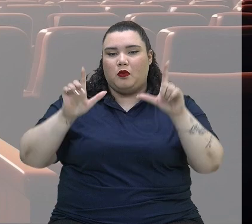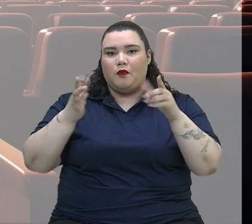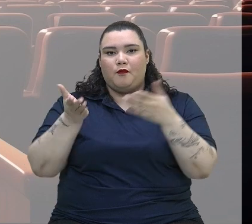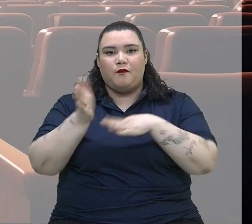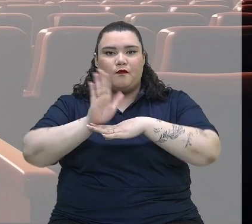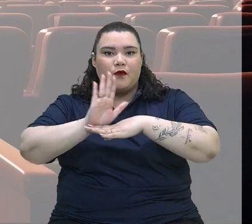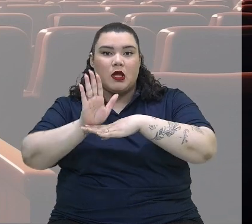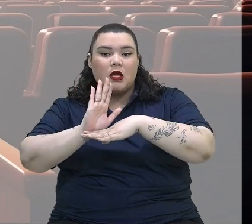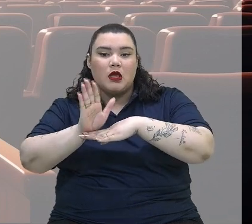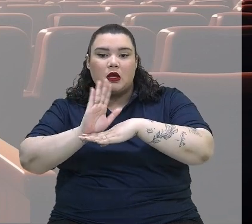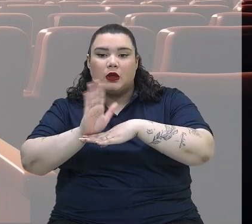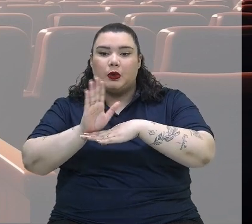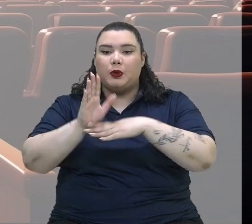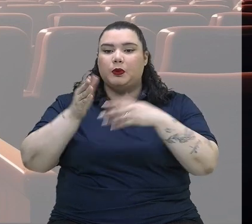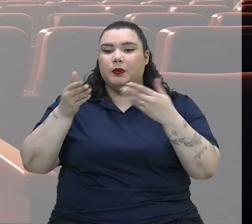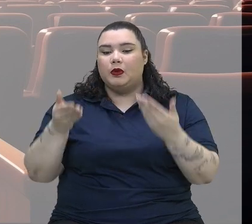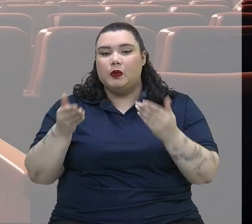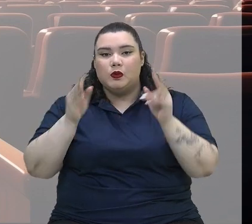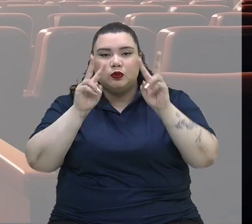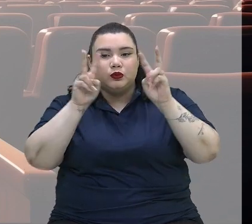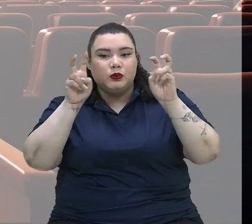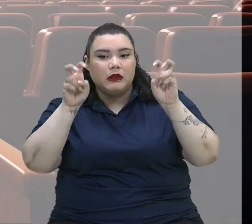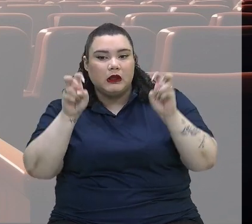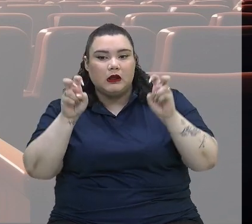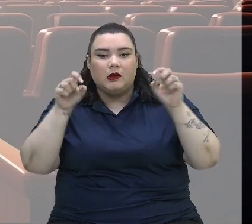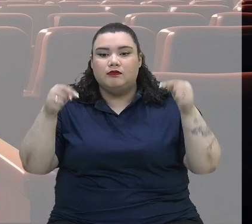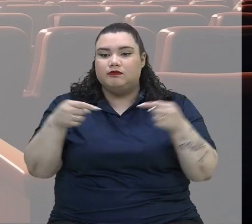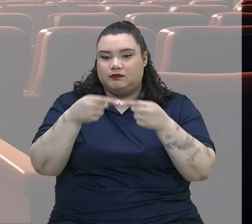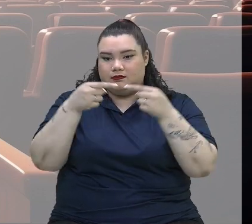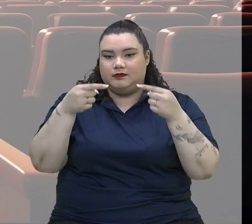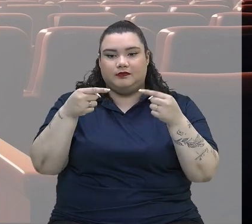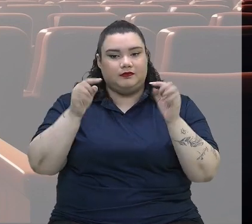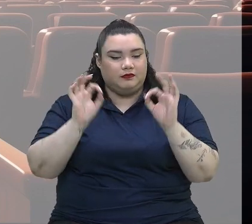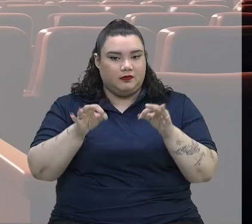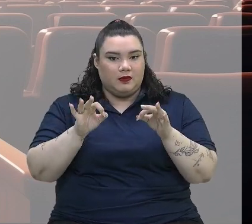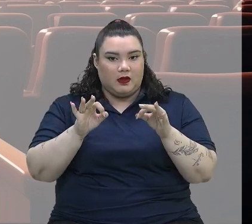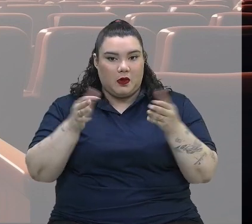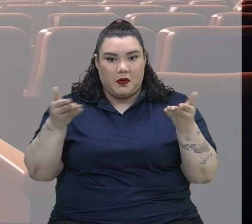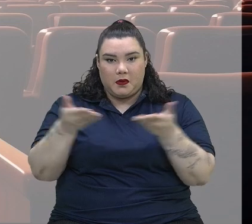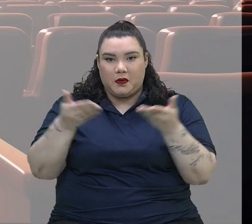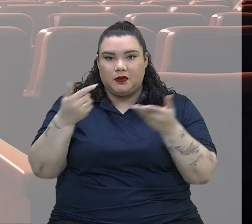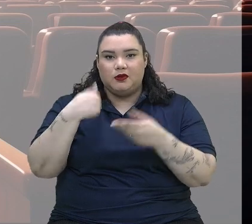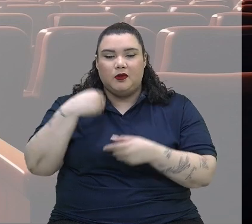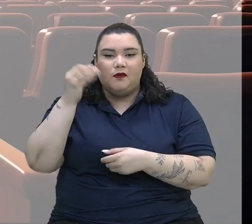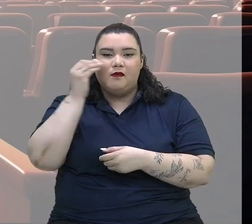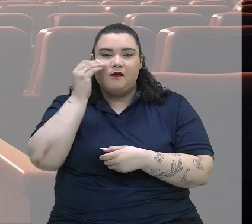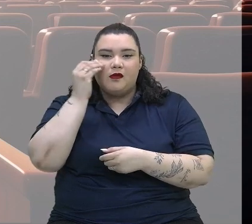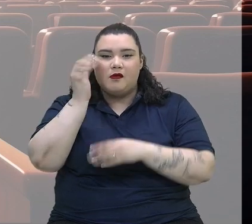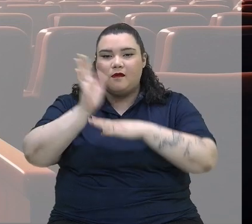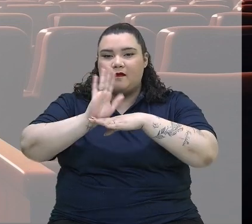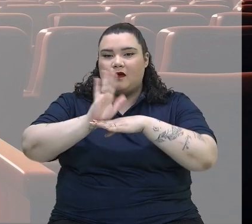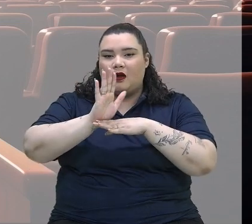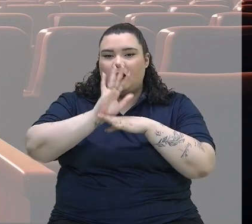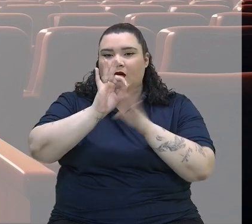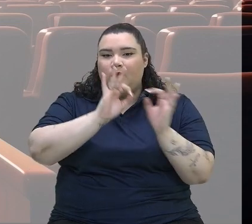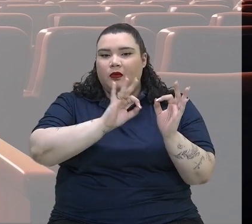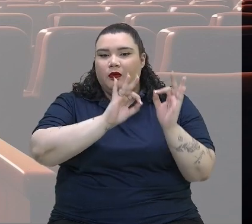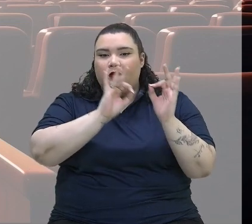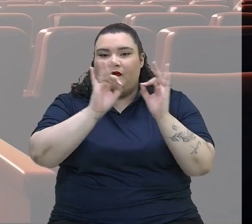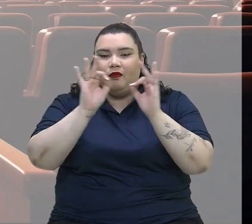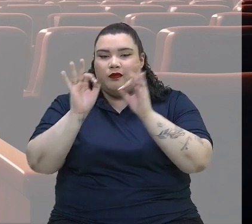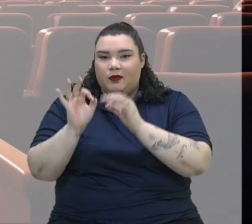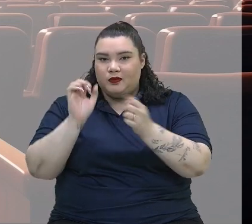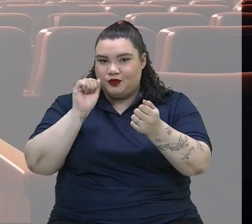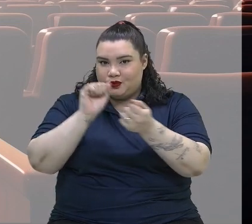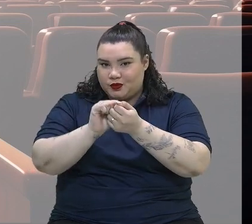um filme, sobre um assunto. Nesse caso que eu estava assistindo aqui, no finalzinho, junto